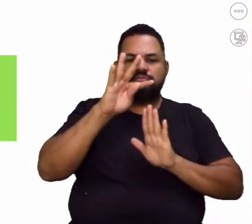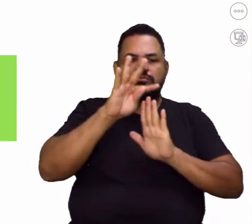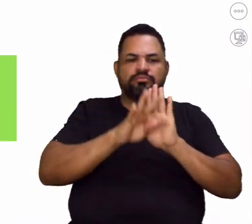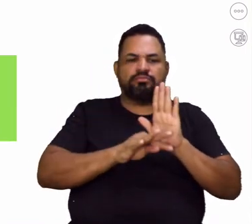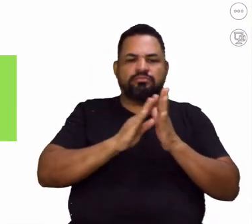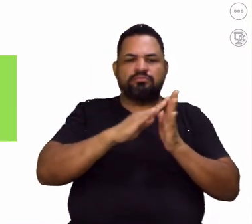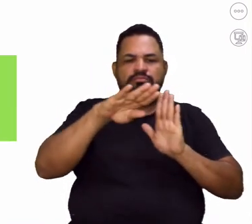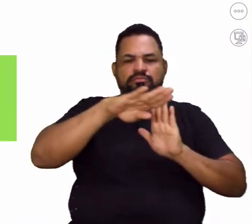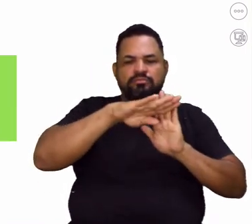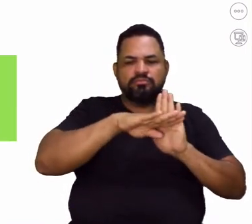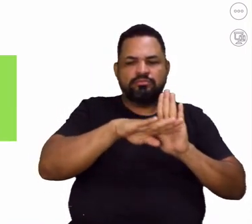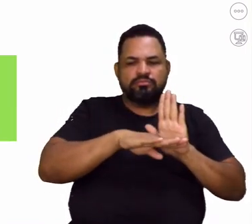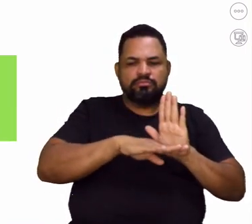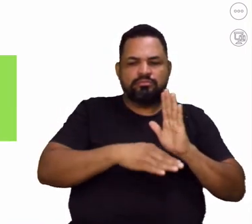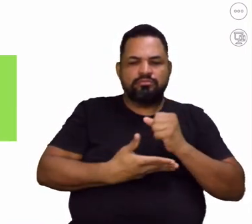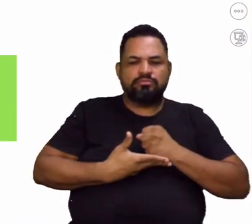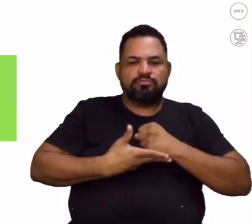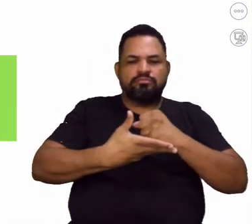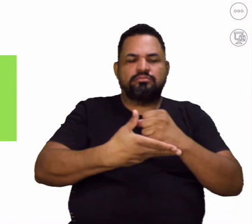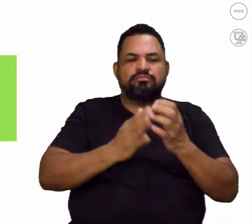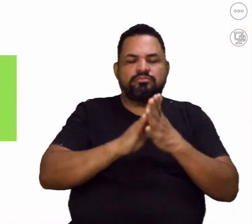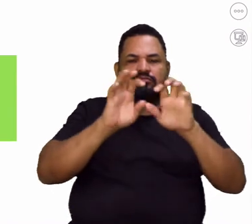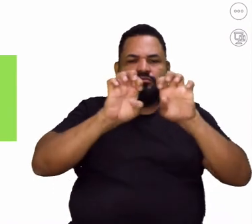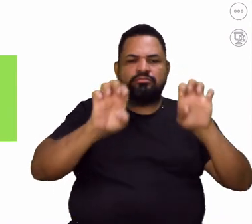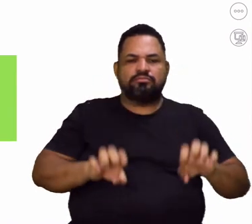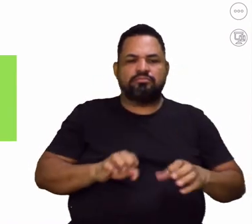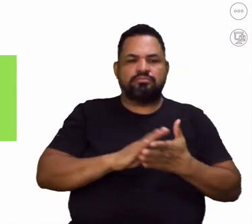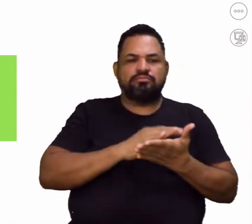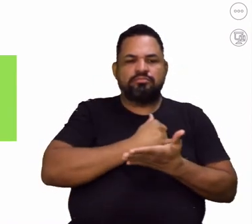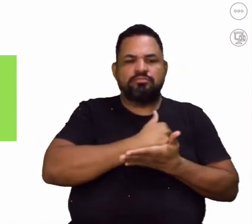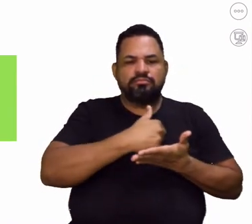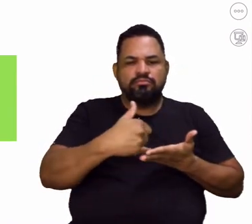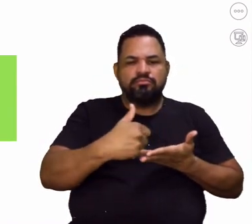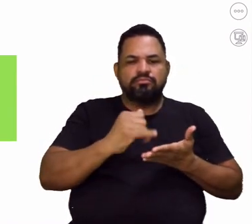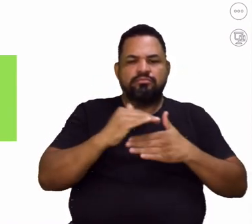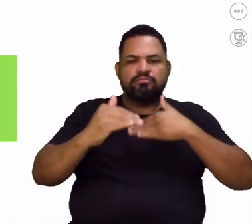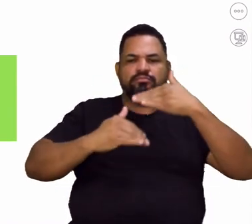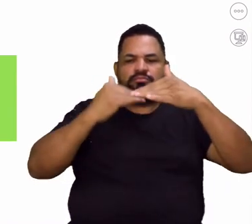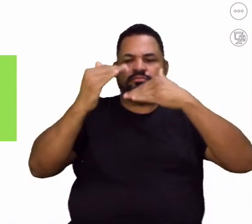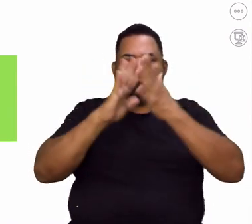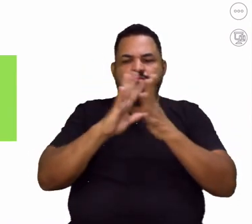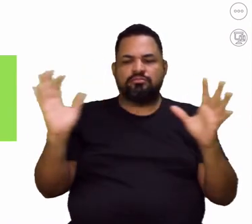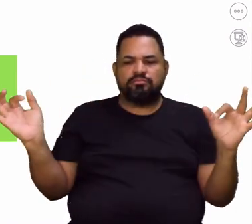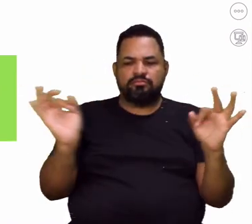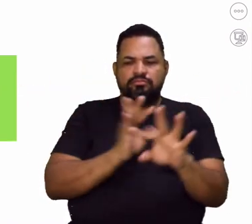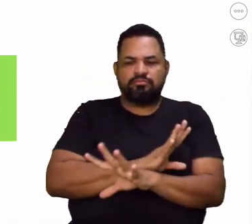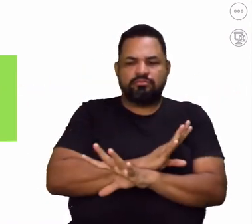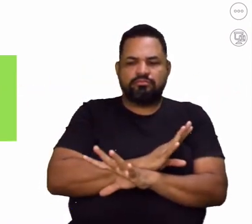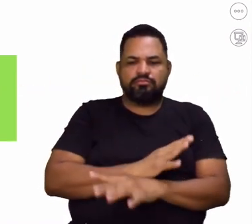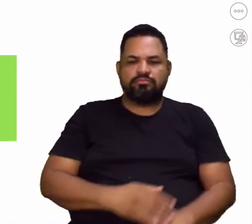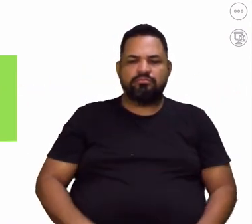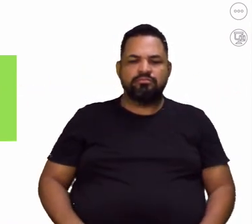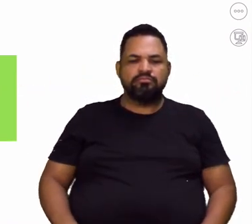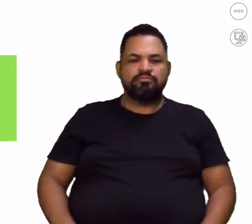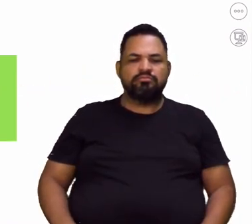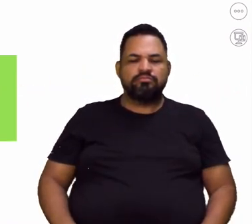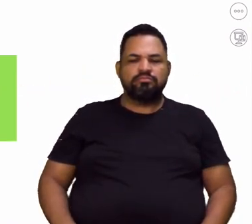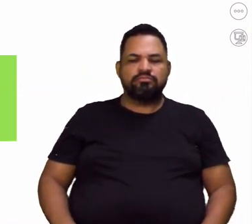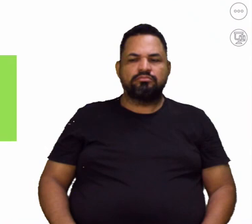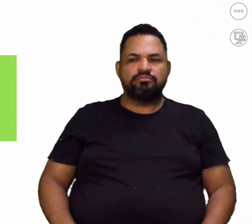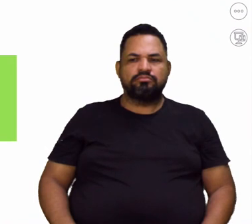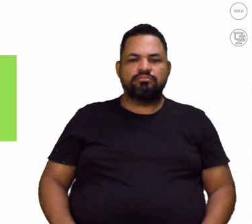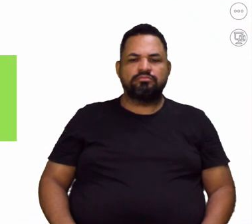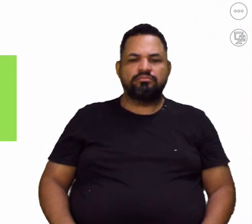descrever. Também a base, a estrutura é introdução, desenvolvimento e conclusão,